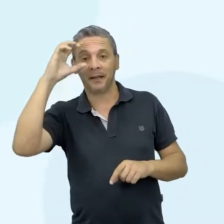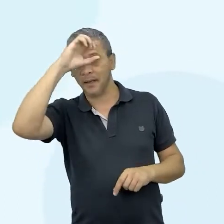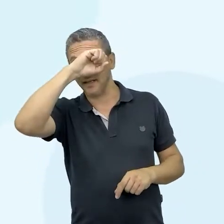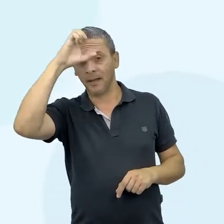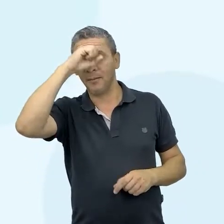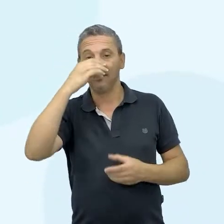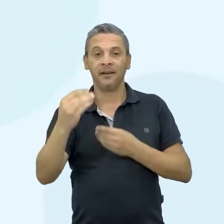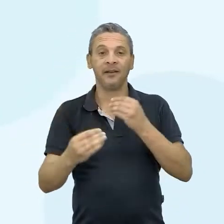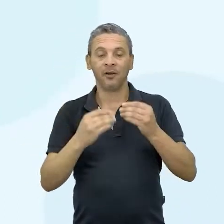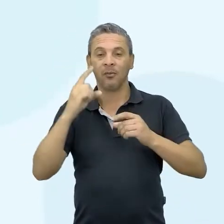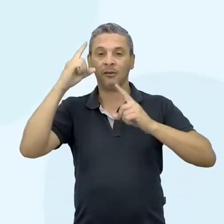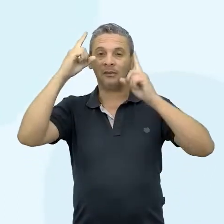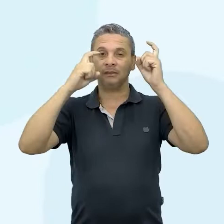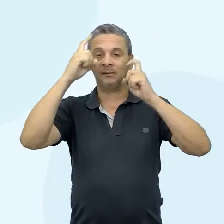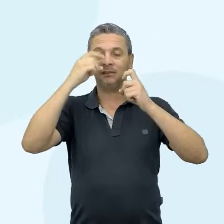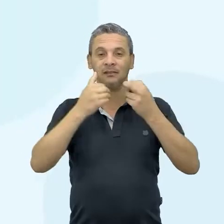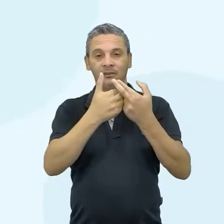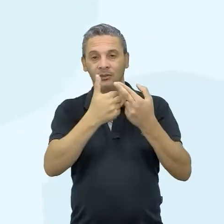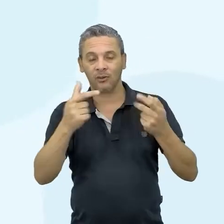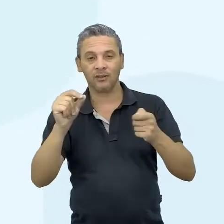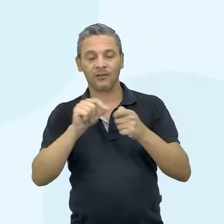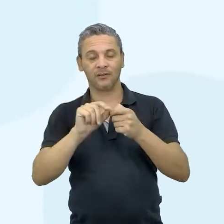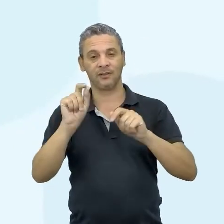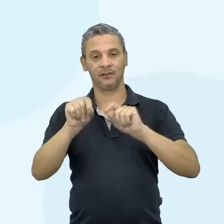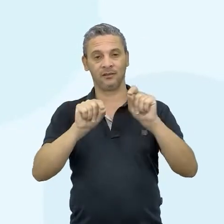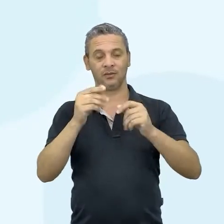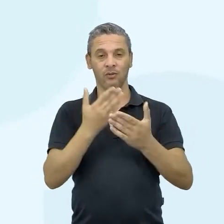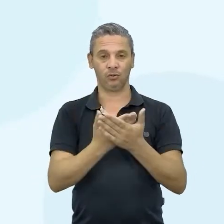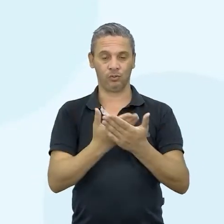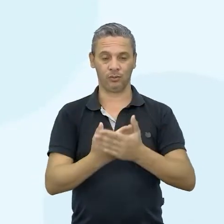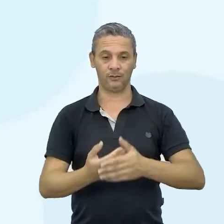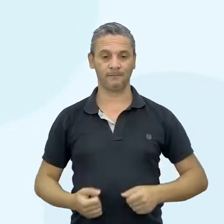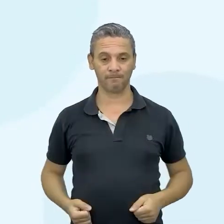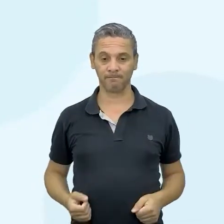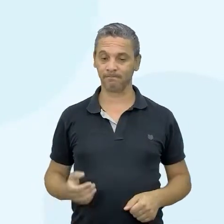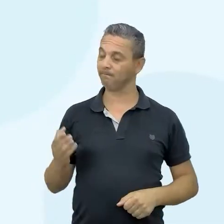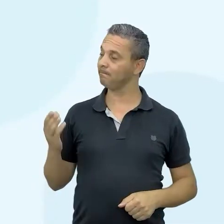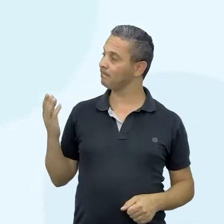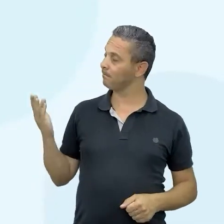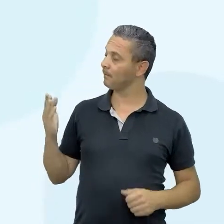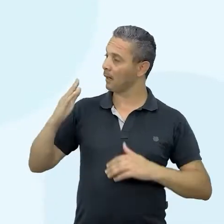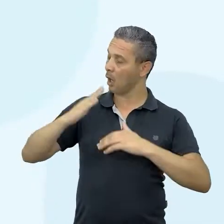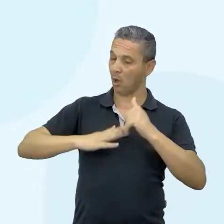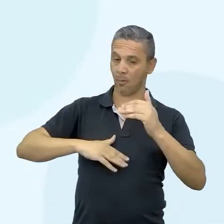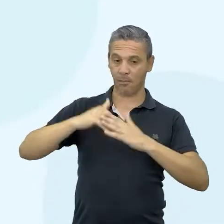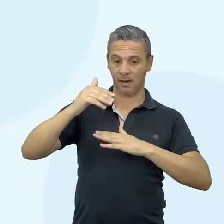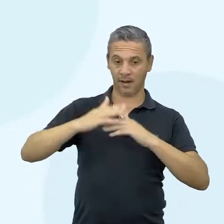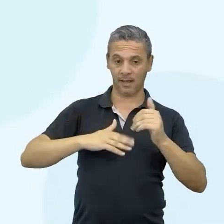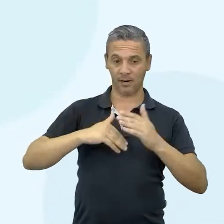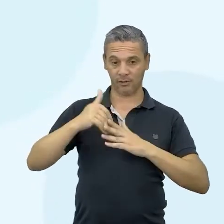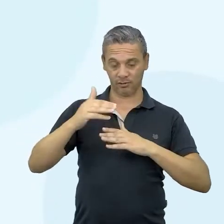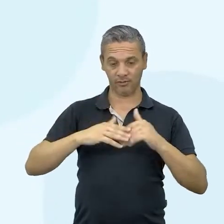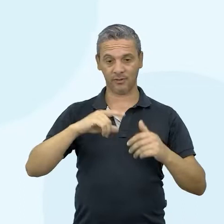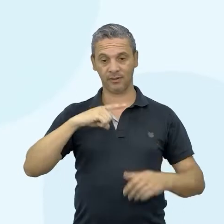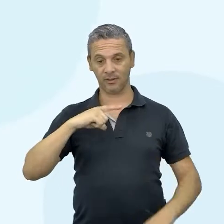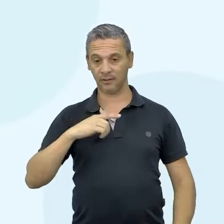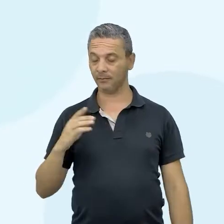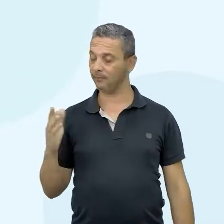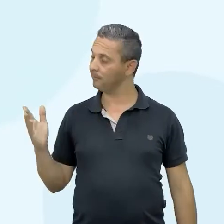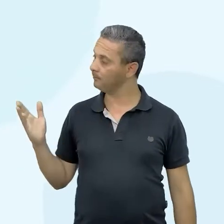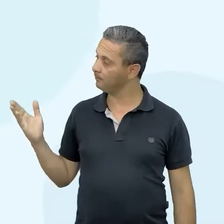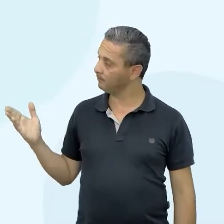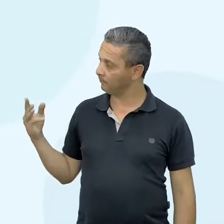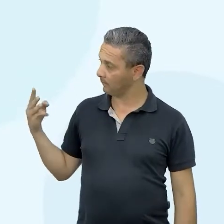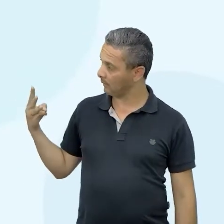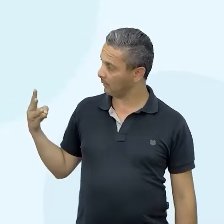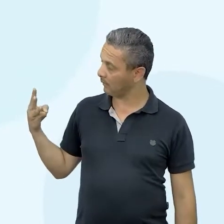uma animação sobre essas coisas que a gente está estudando, tá bom? Então, olha lá, a habilidade para você, professor que nos acompanha, são essas